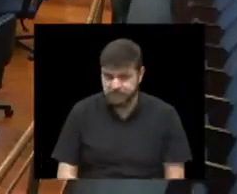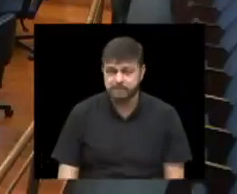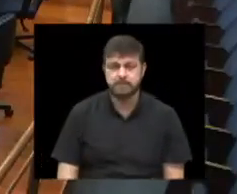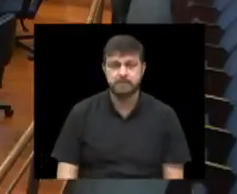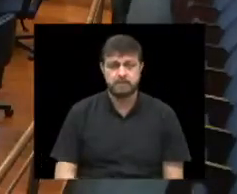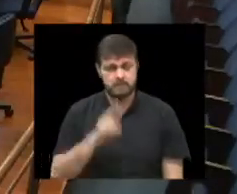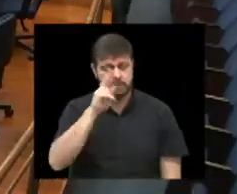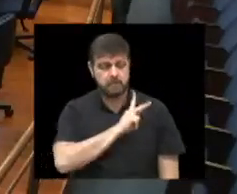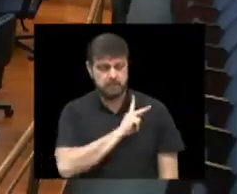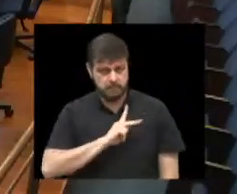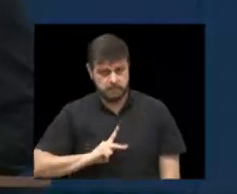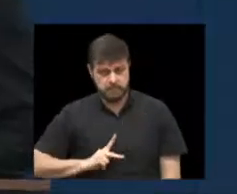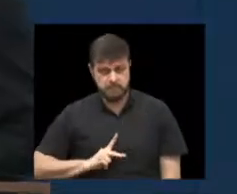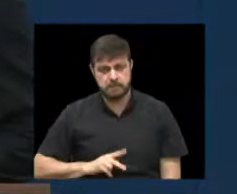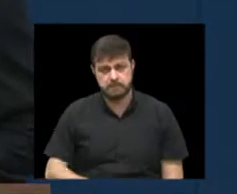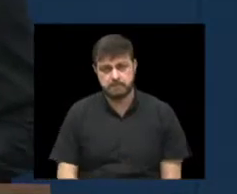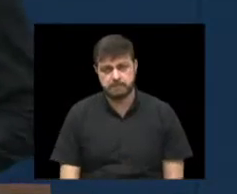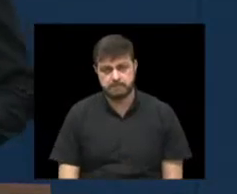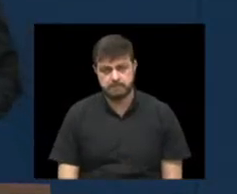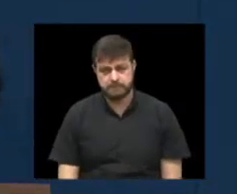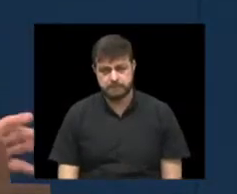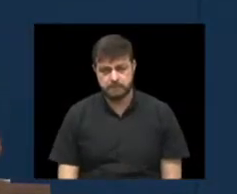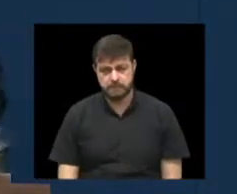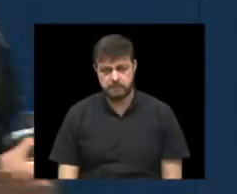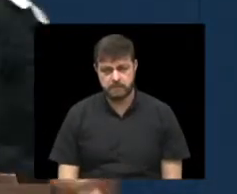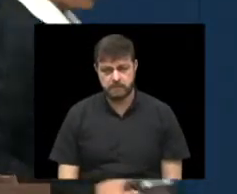Senhor presidente,